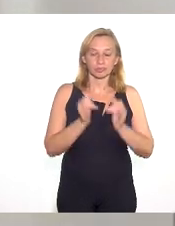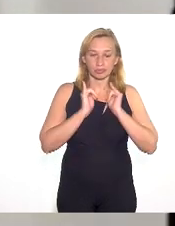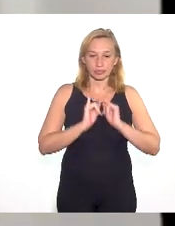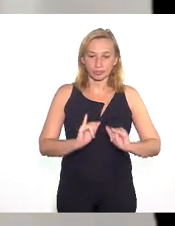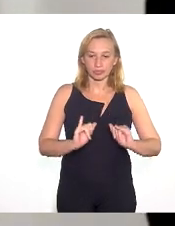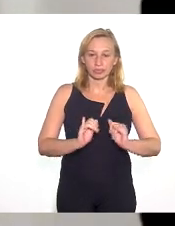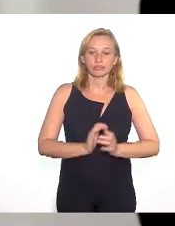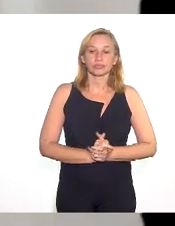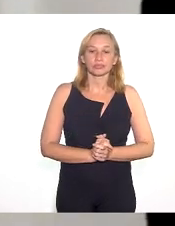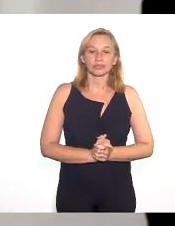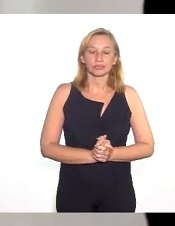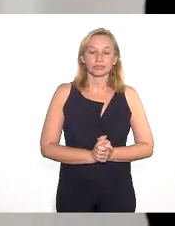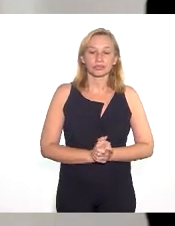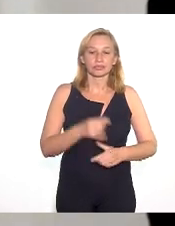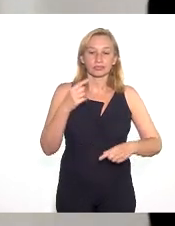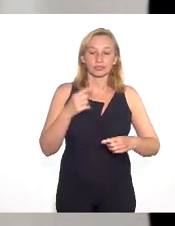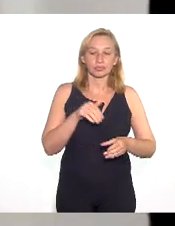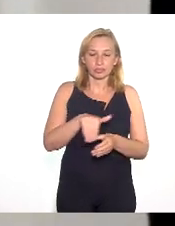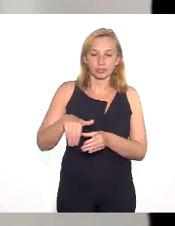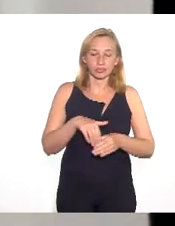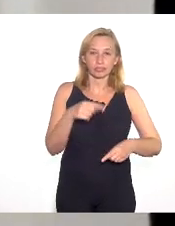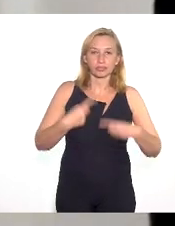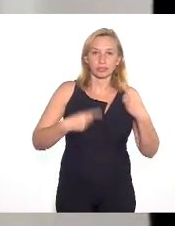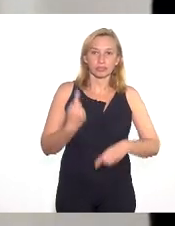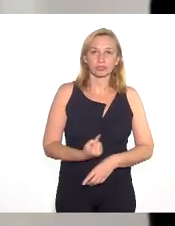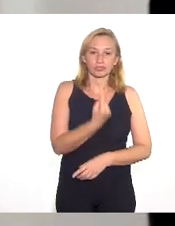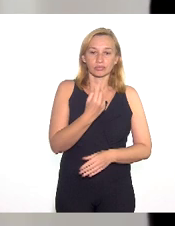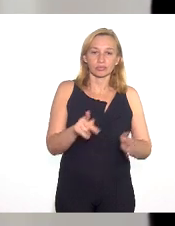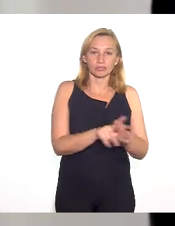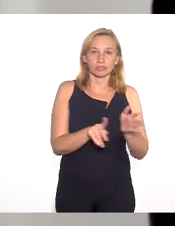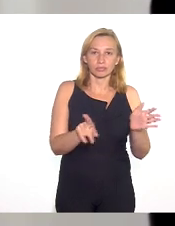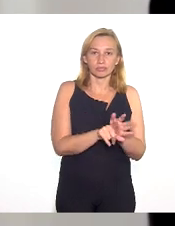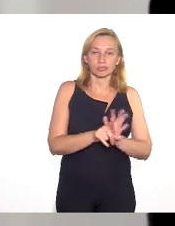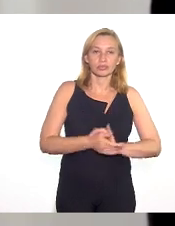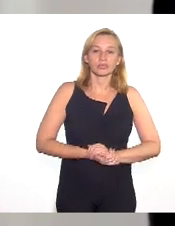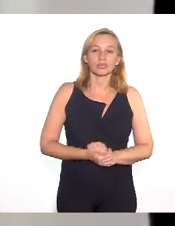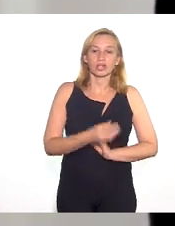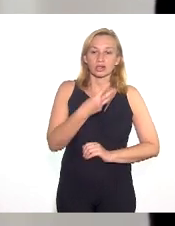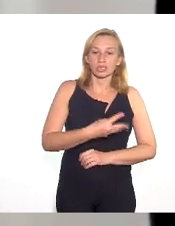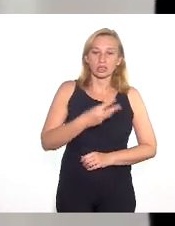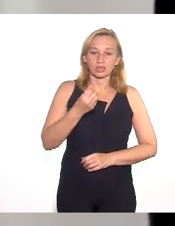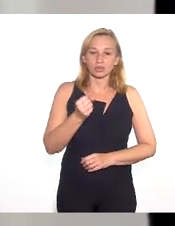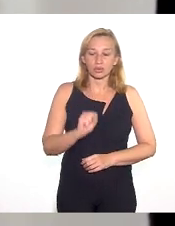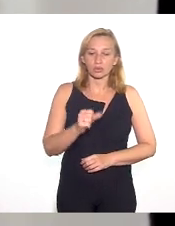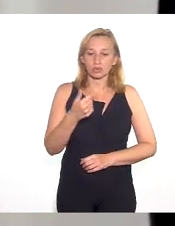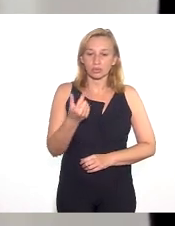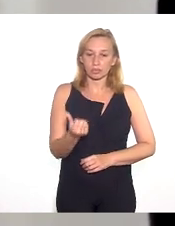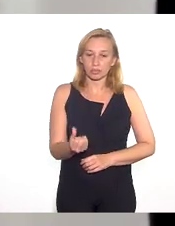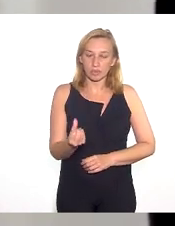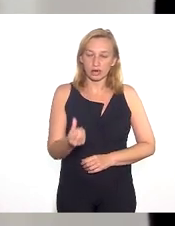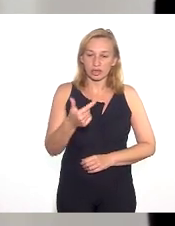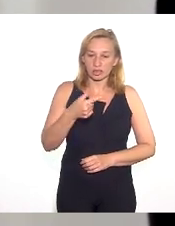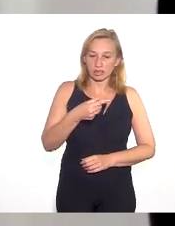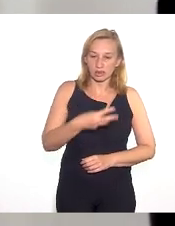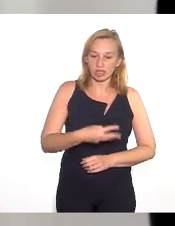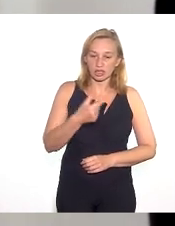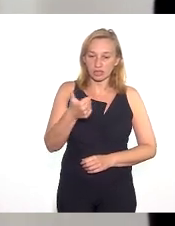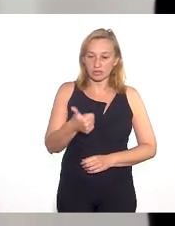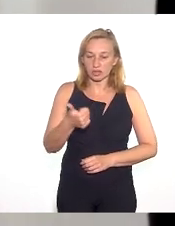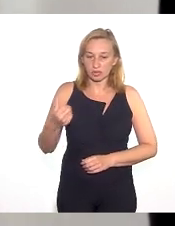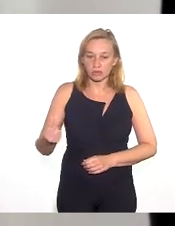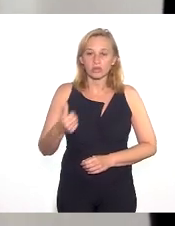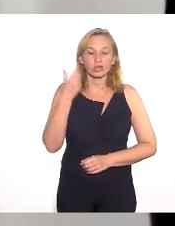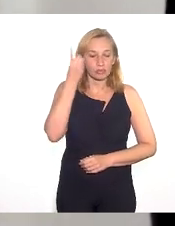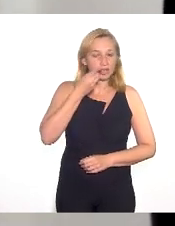Anuncio. Em regime de urgência, em votação e discussão única, projeto de lei 3863 de 21, de autoria dos deputados Valdec